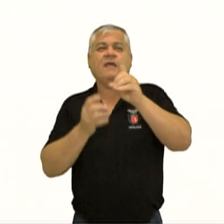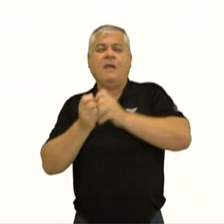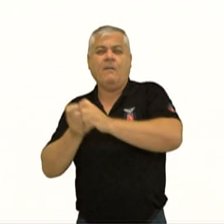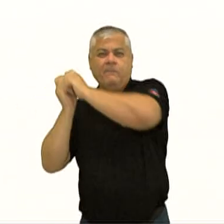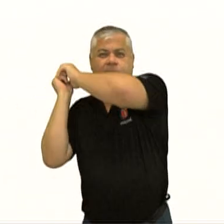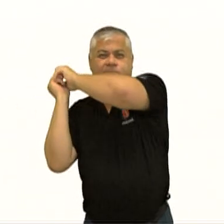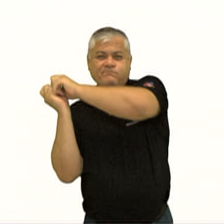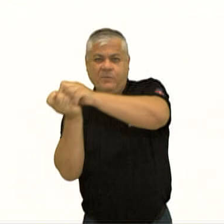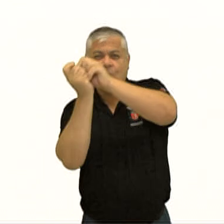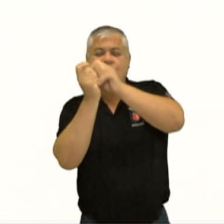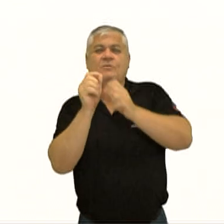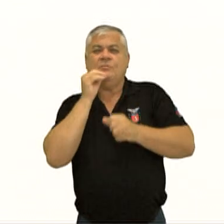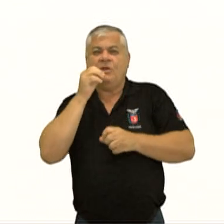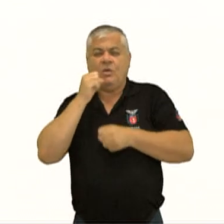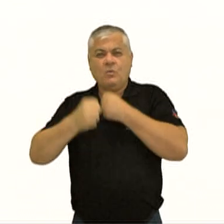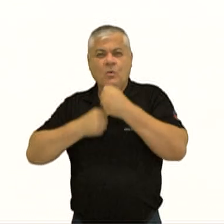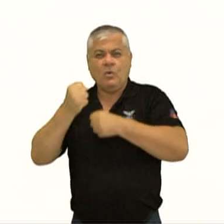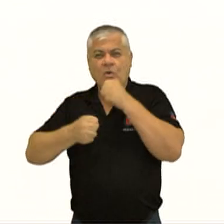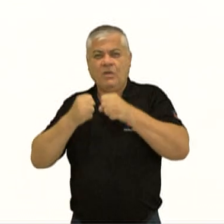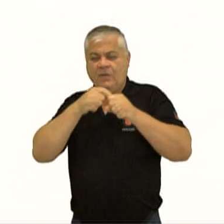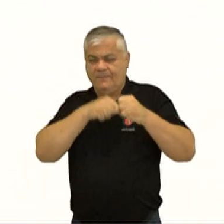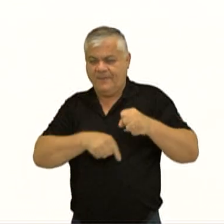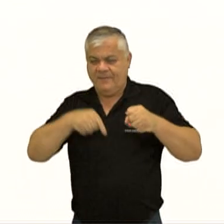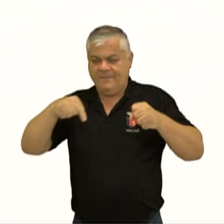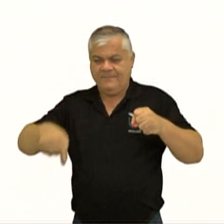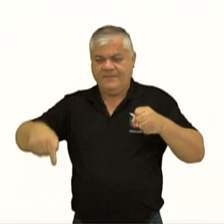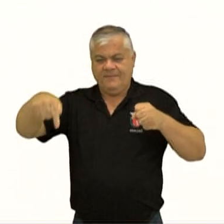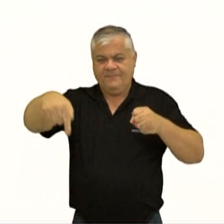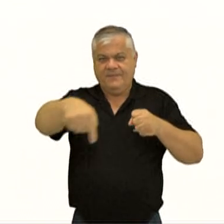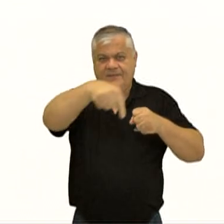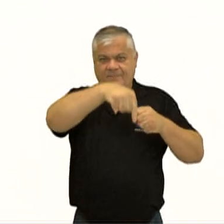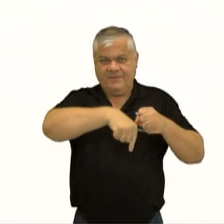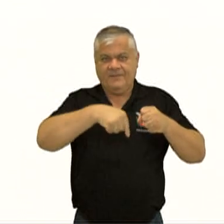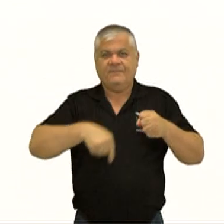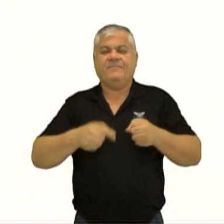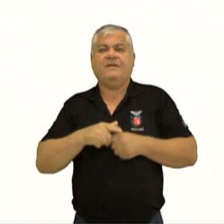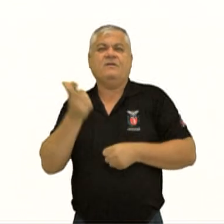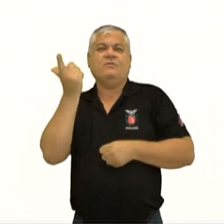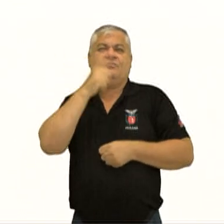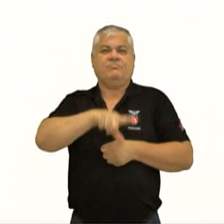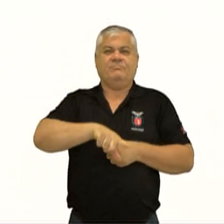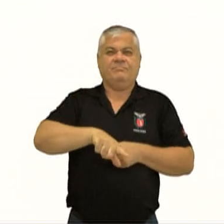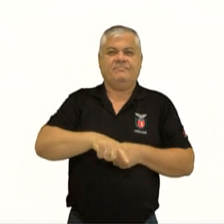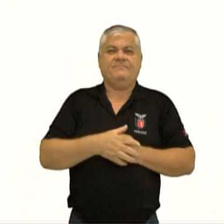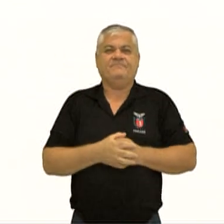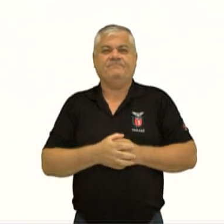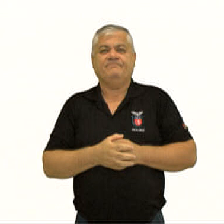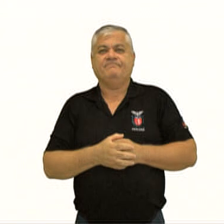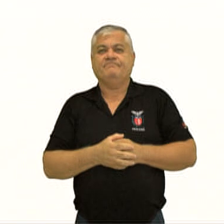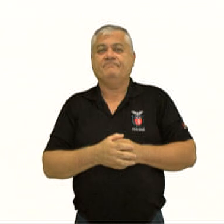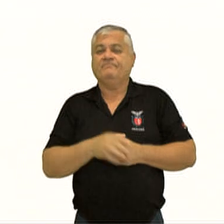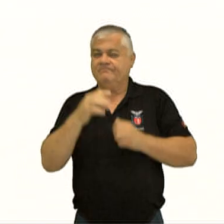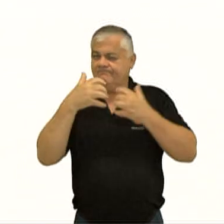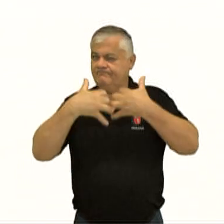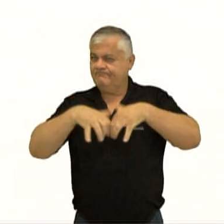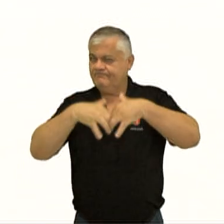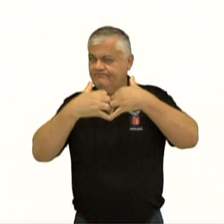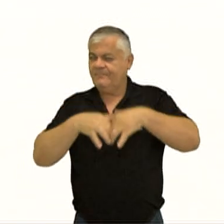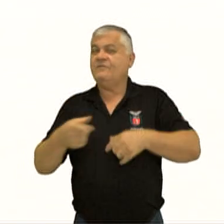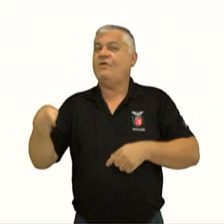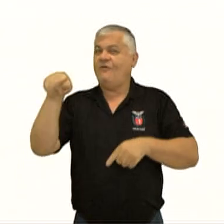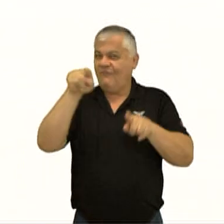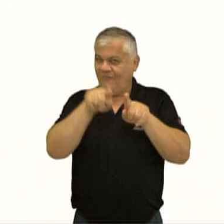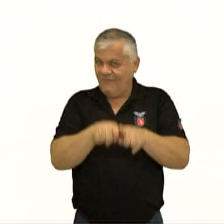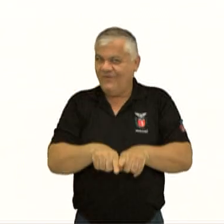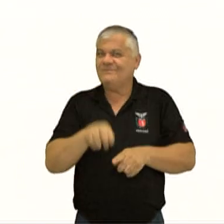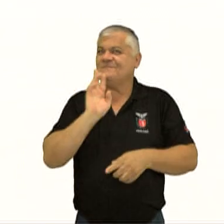que é lançada e percorrer as 4 bases que compõem o campo e marcar pontos. Pensem que já